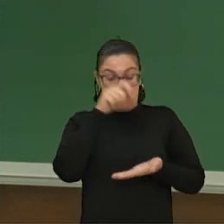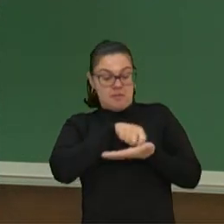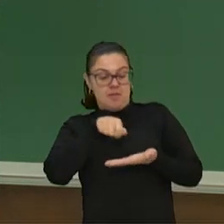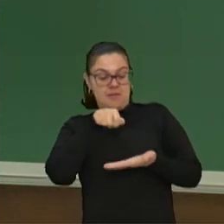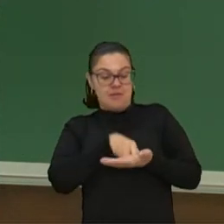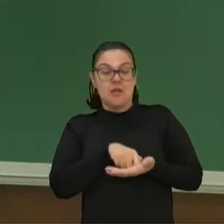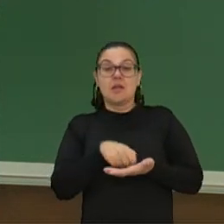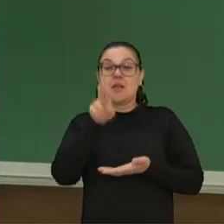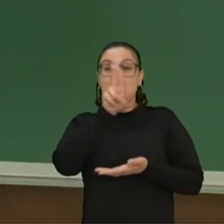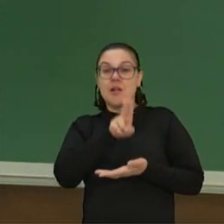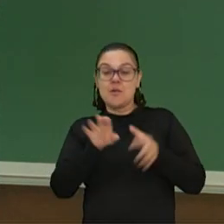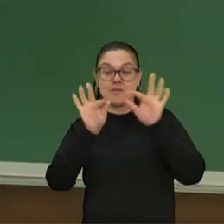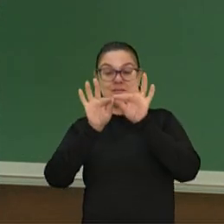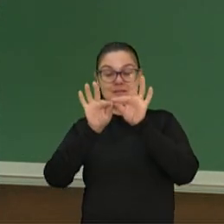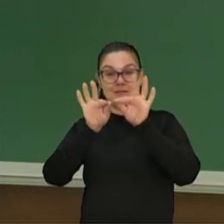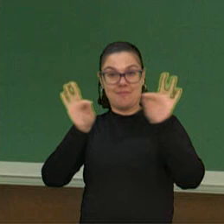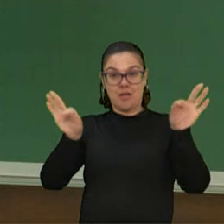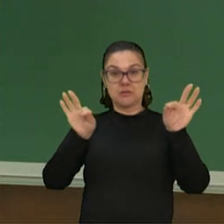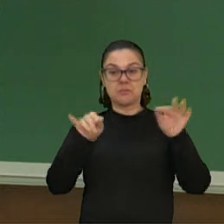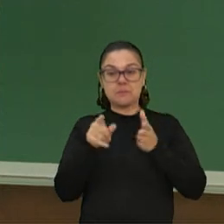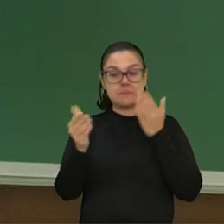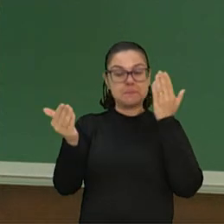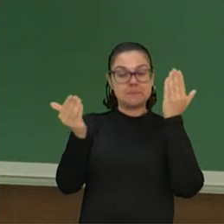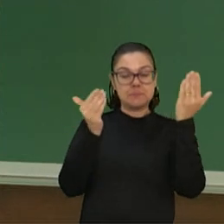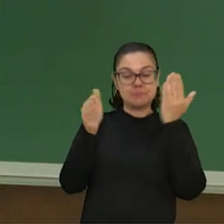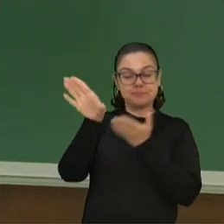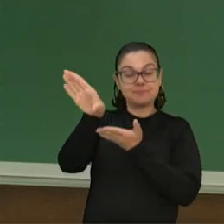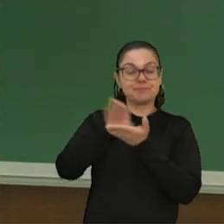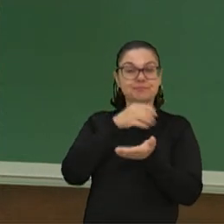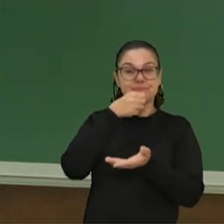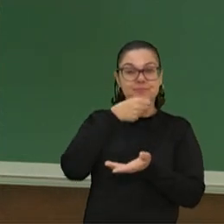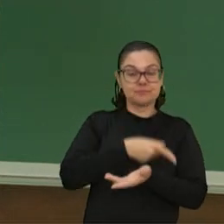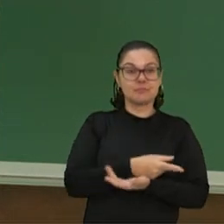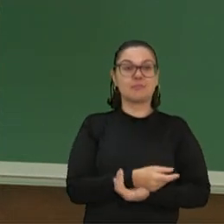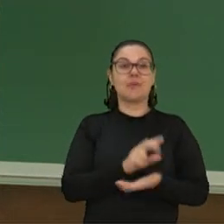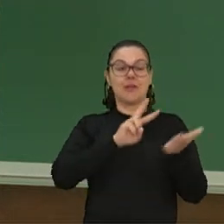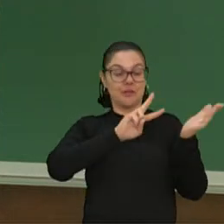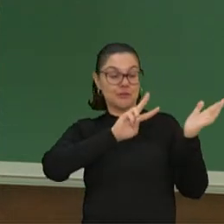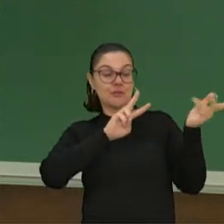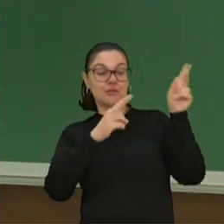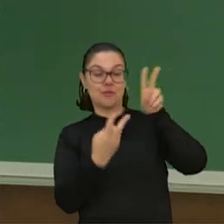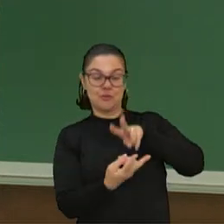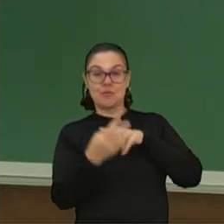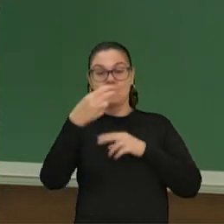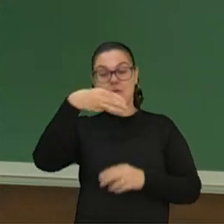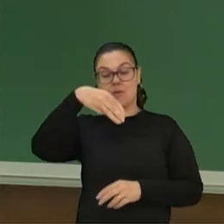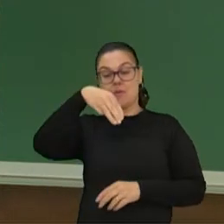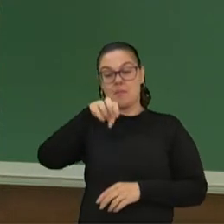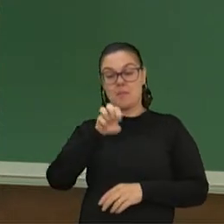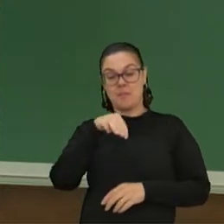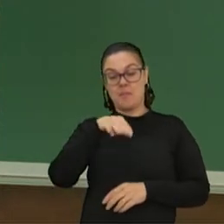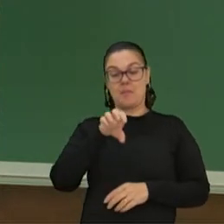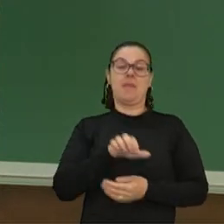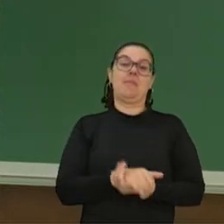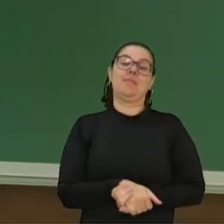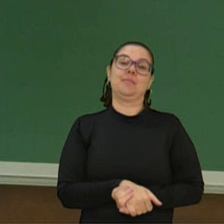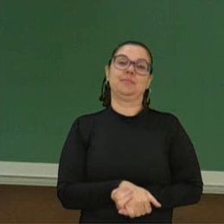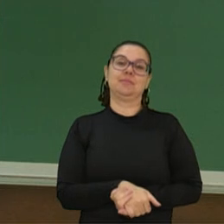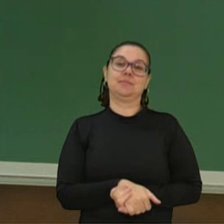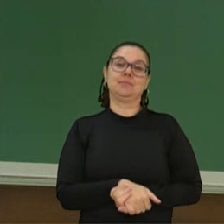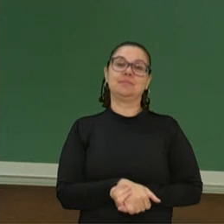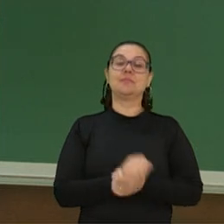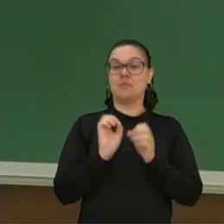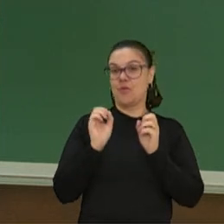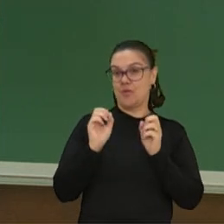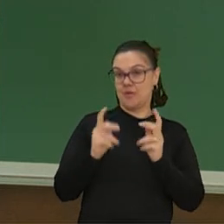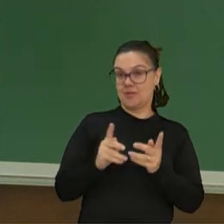meme usa essa frase como referência. E aí, é claro, né? Ele muda ali para meme or not to meme no lugar do verbo to